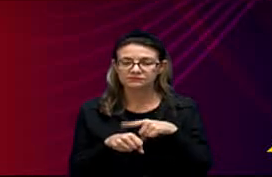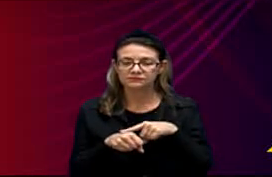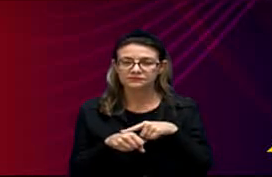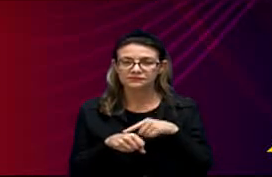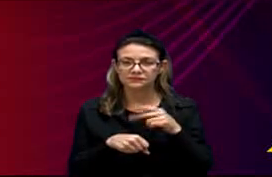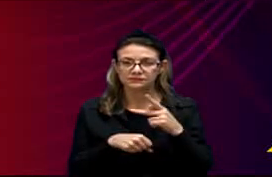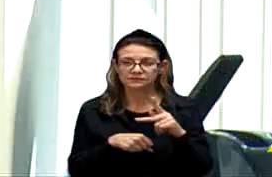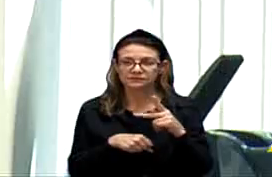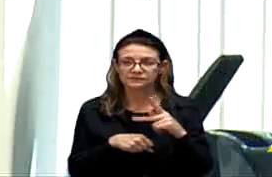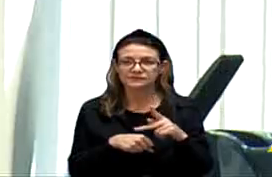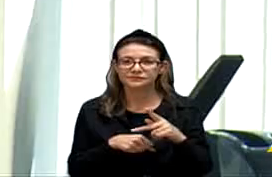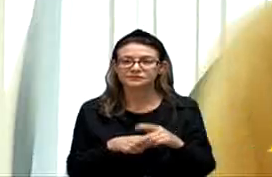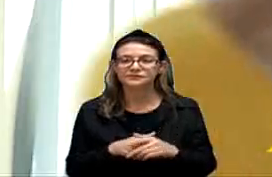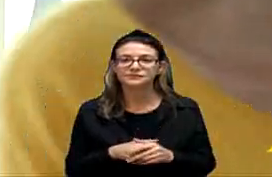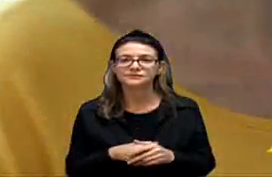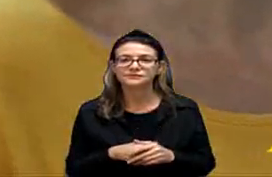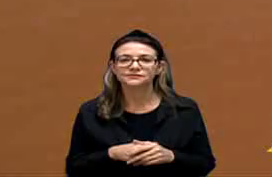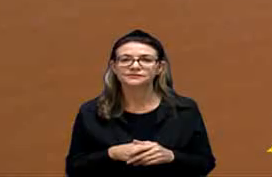obrigado vereadora